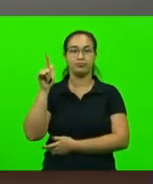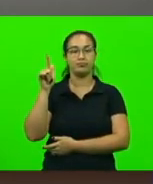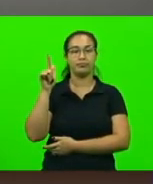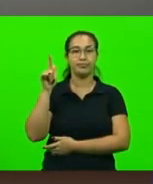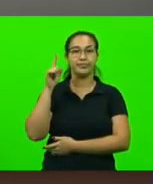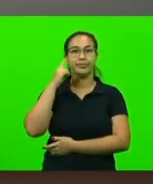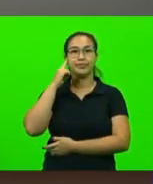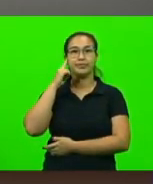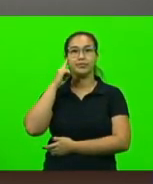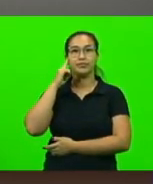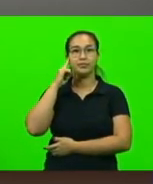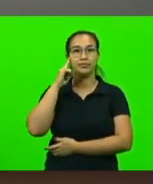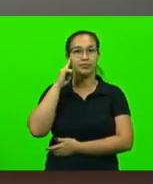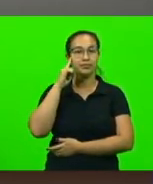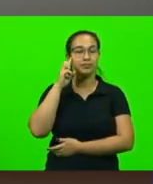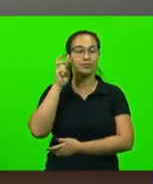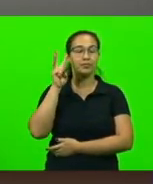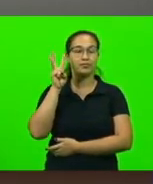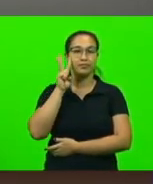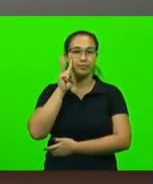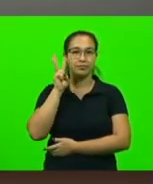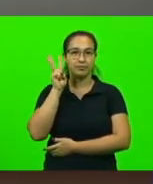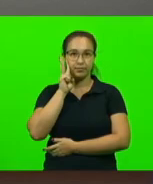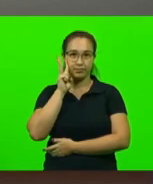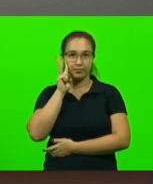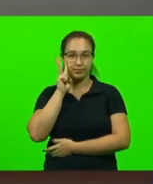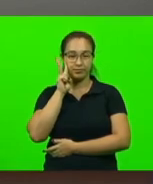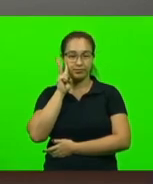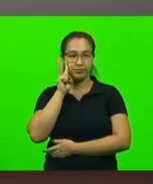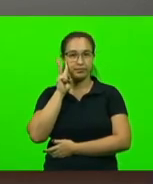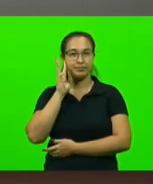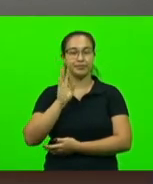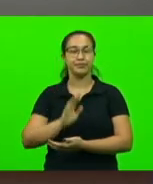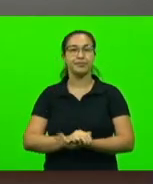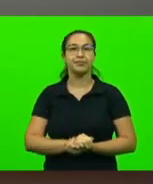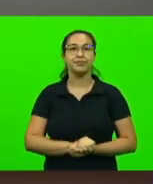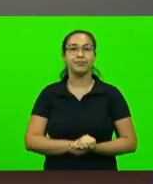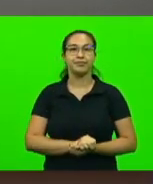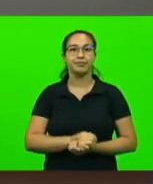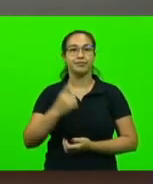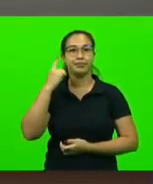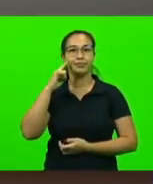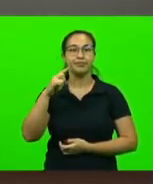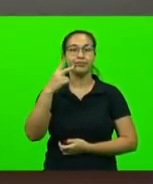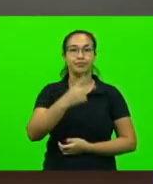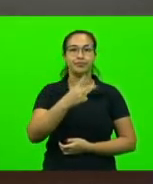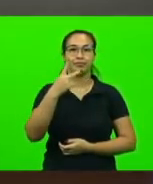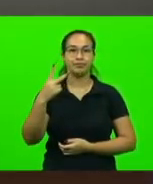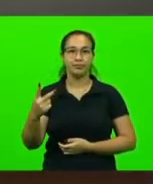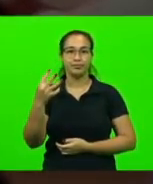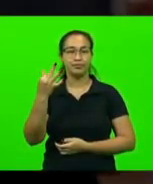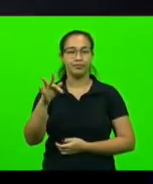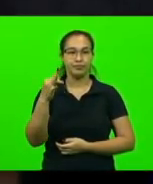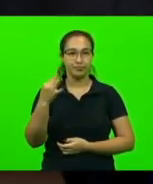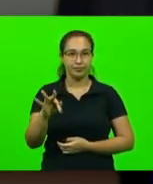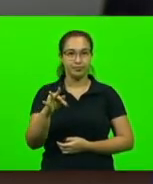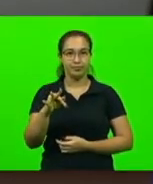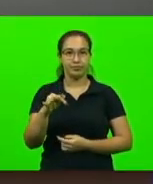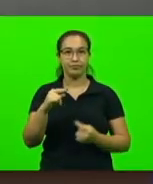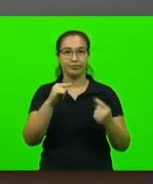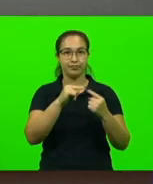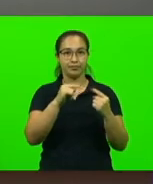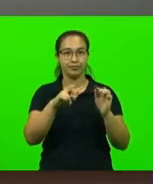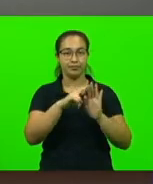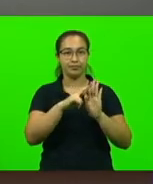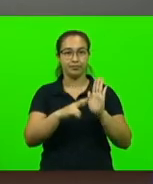sessão, o senhor presidente convocou outra sessão ordinária para o dia 22 de fevereiro, no horário regimental.